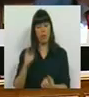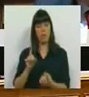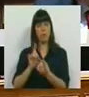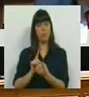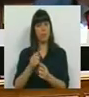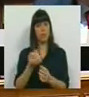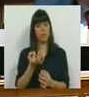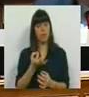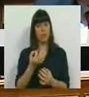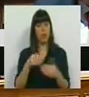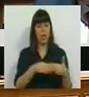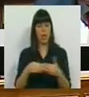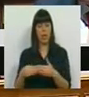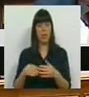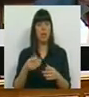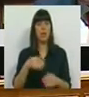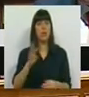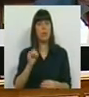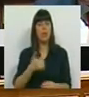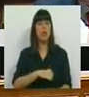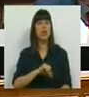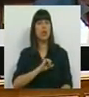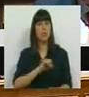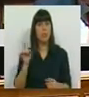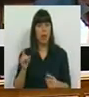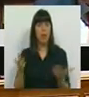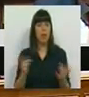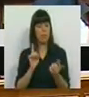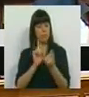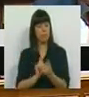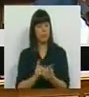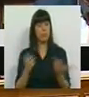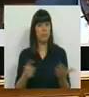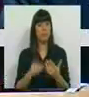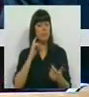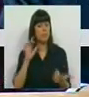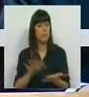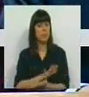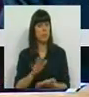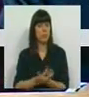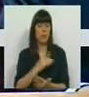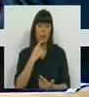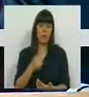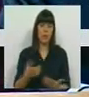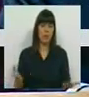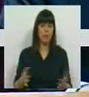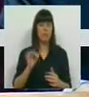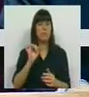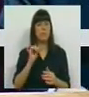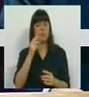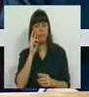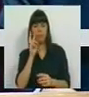noutra qualidade, o líder do Partido Socialista Espanhol, e a que as notícias atribuíam a